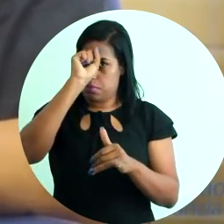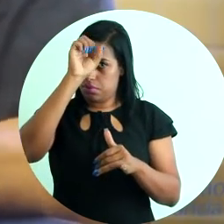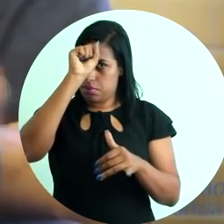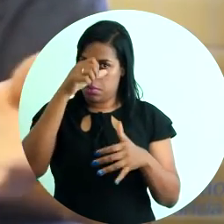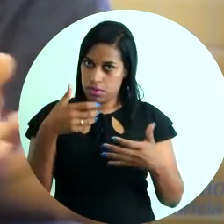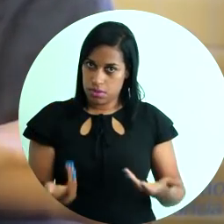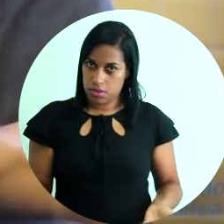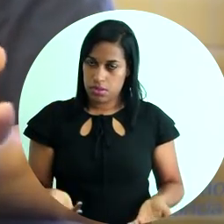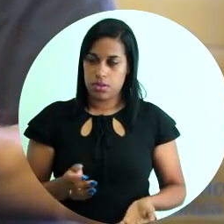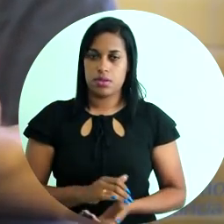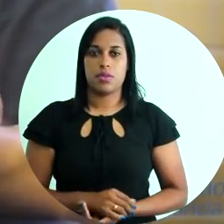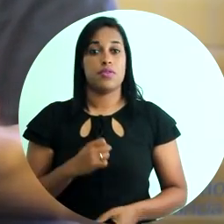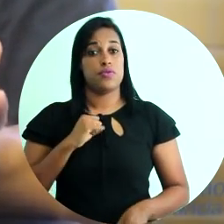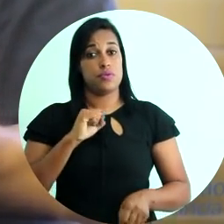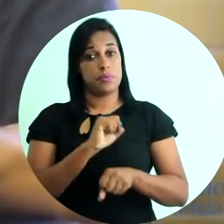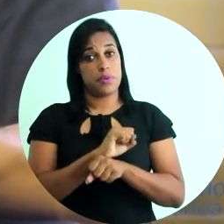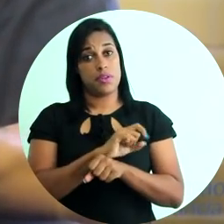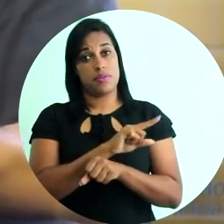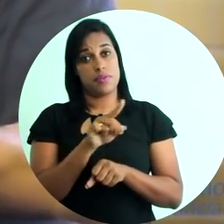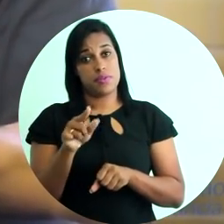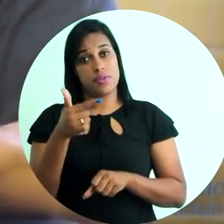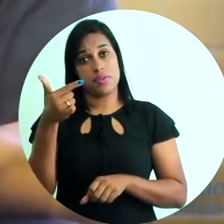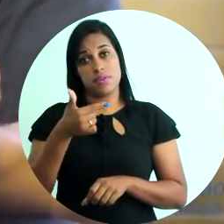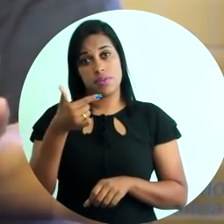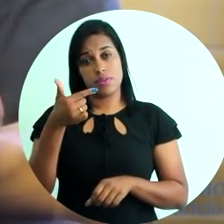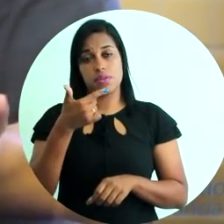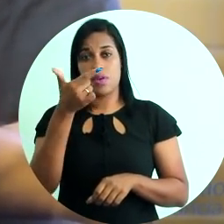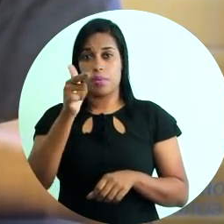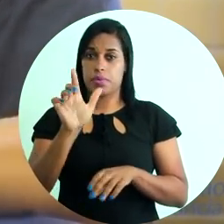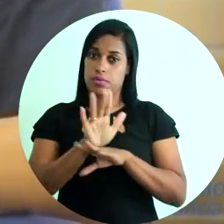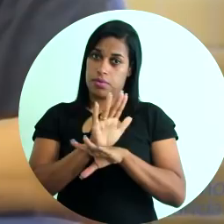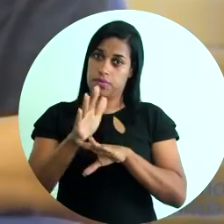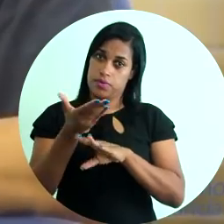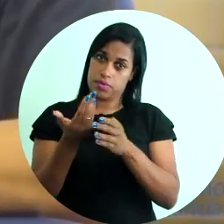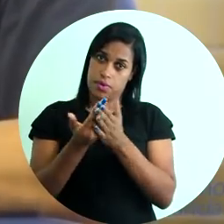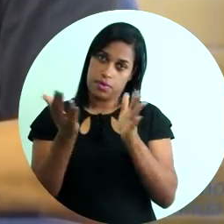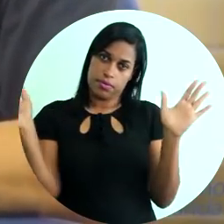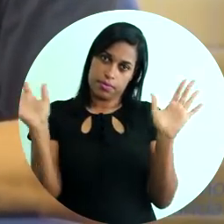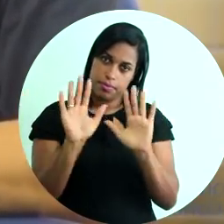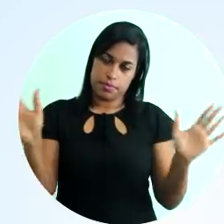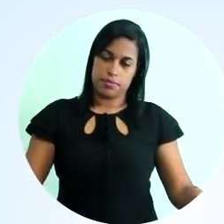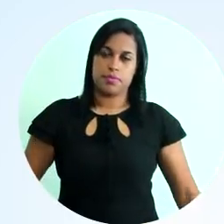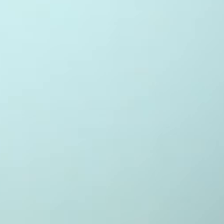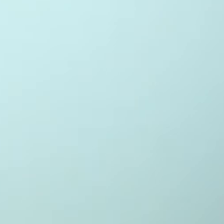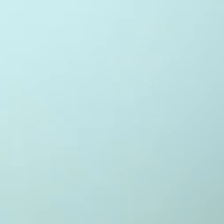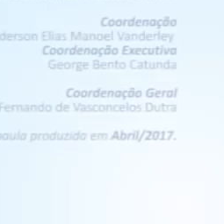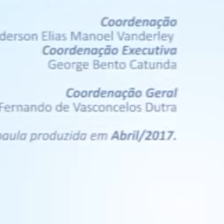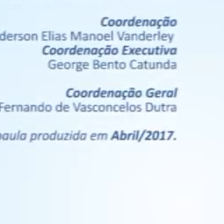aprendizagem. Então, eu espero vocês na próxima competência. Até a próxima!